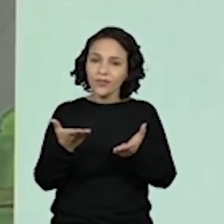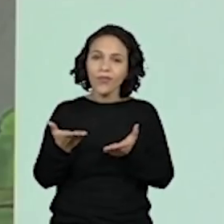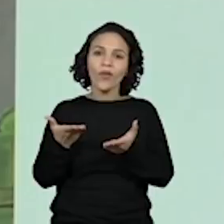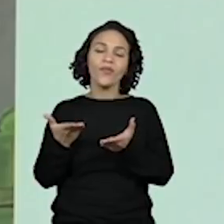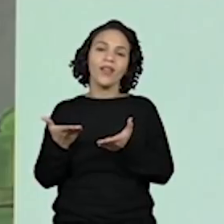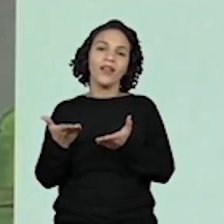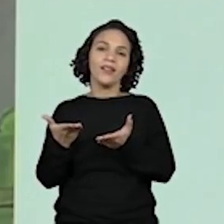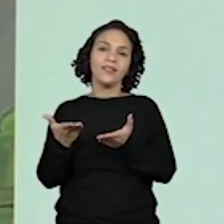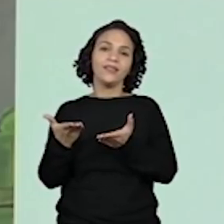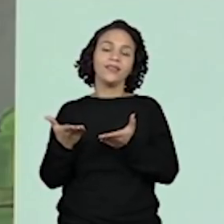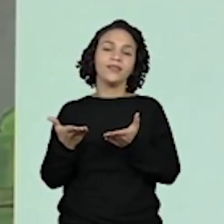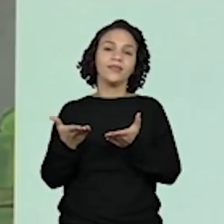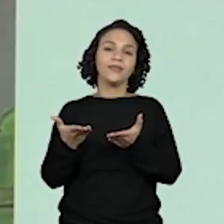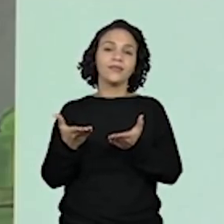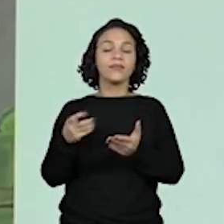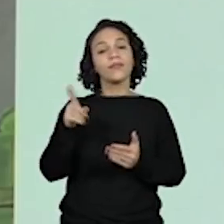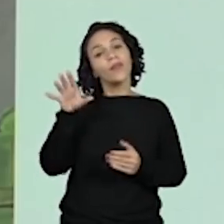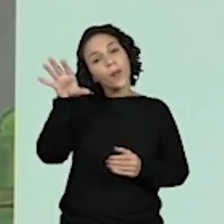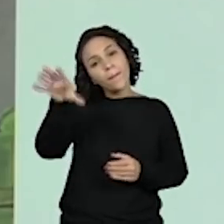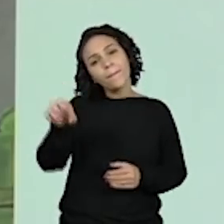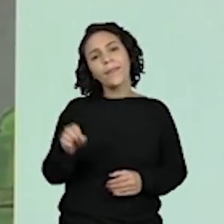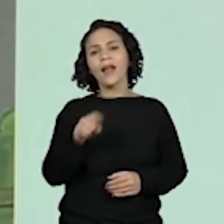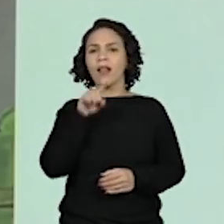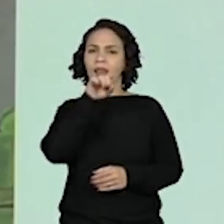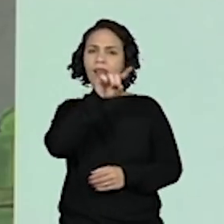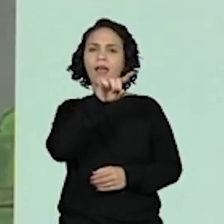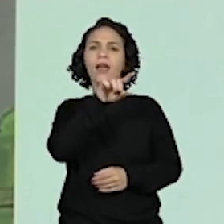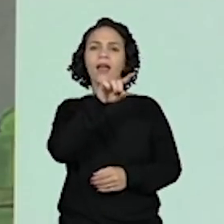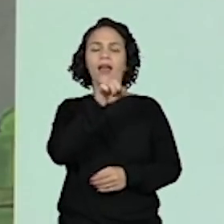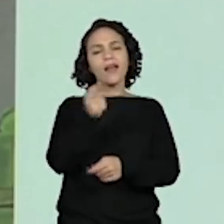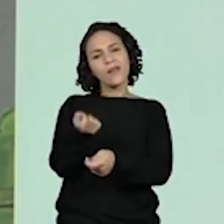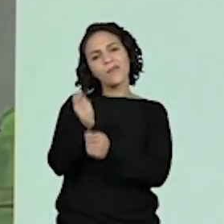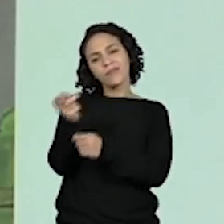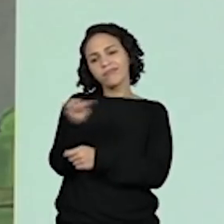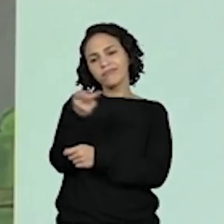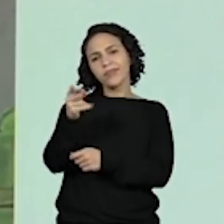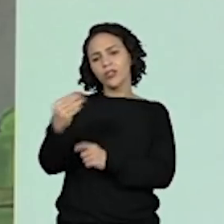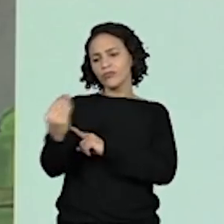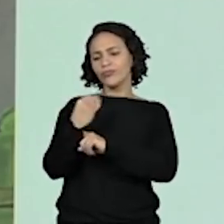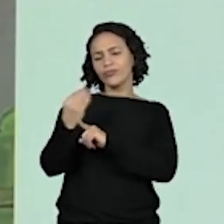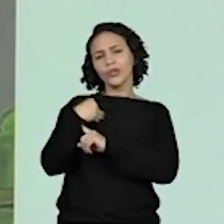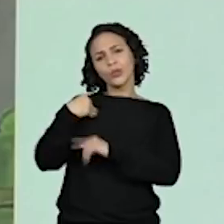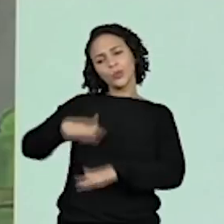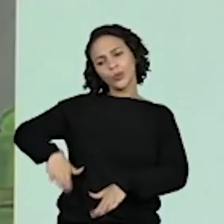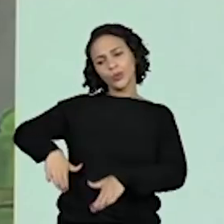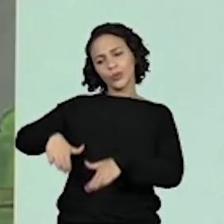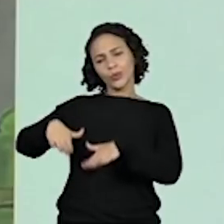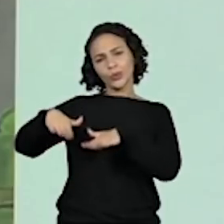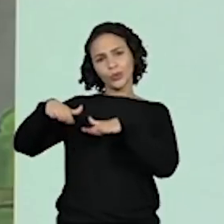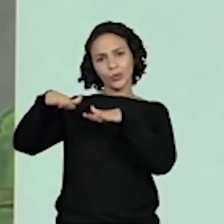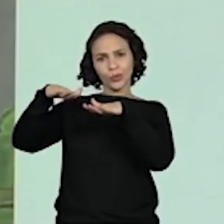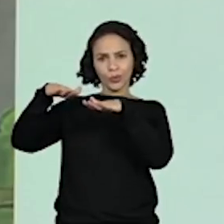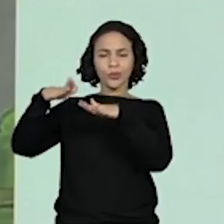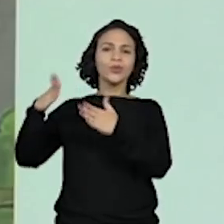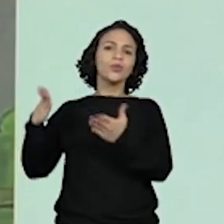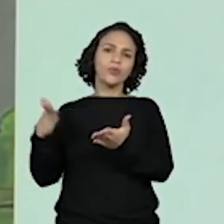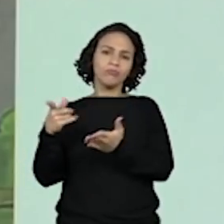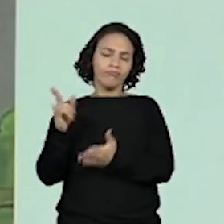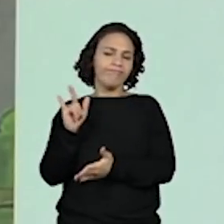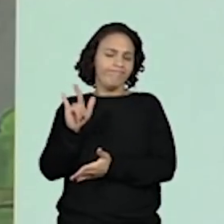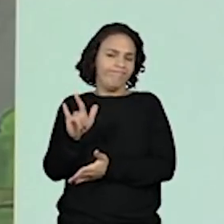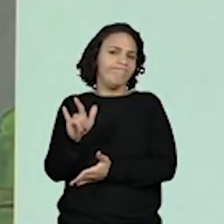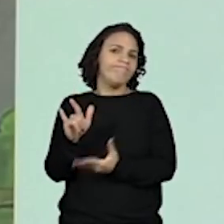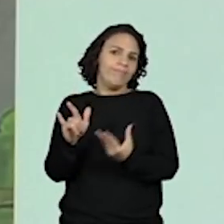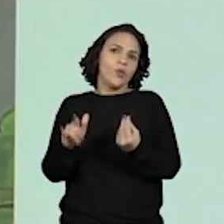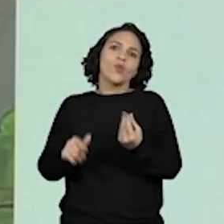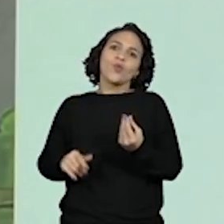que fossem buscar aqueles que a criaram, não é? Ela devia amá-los muito. Com